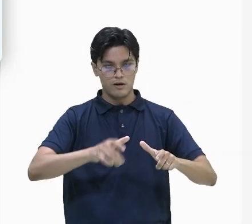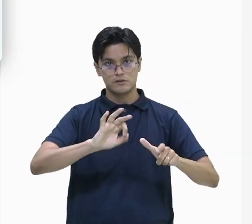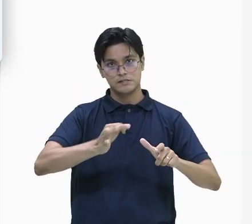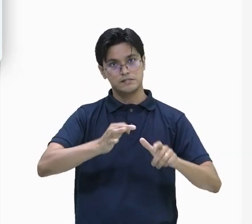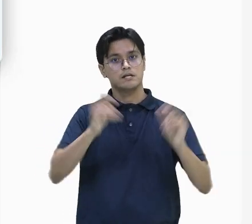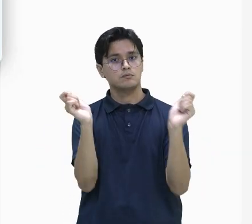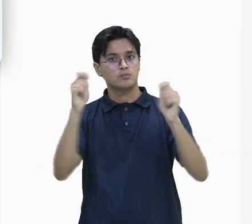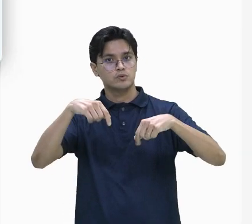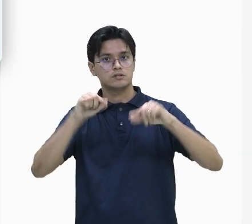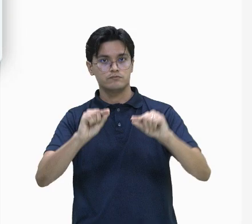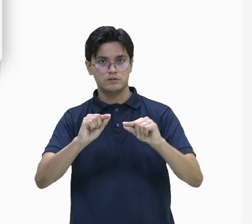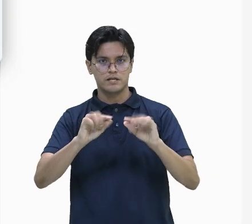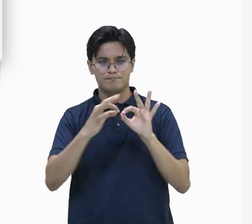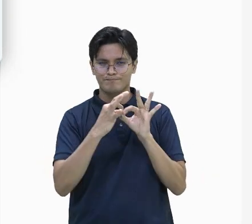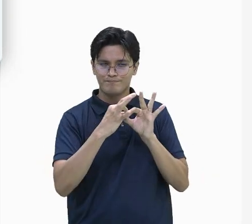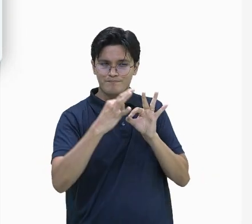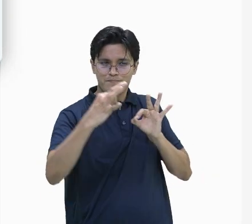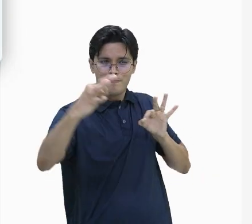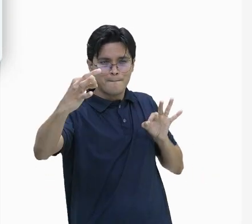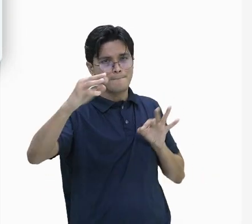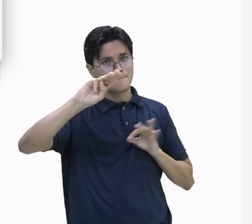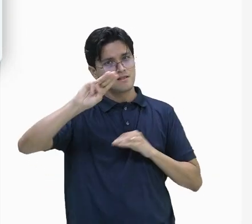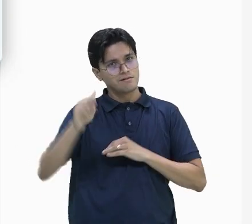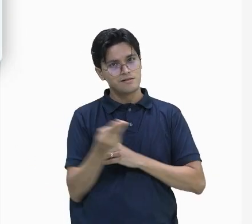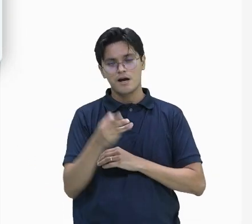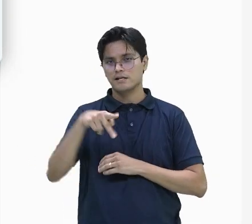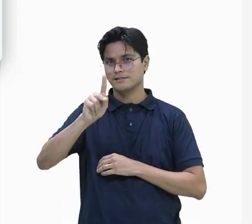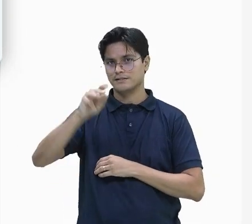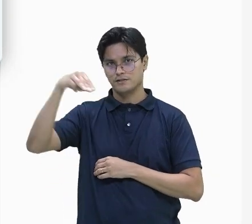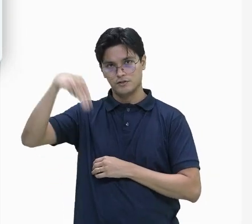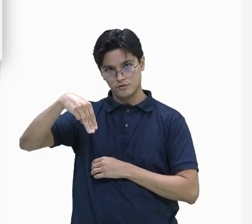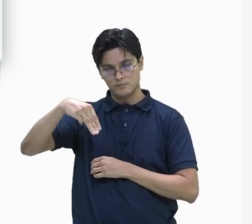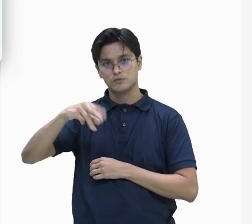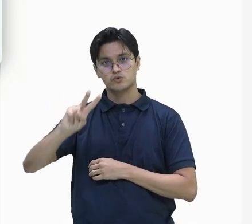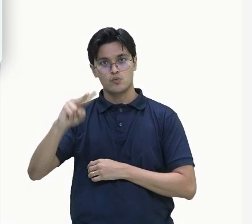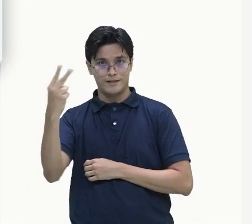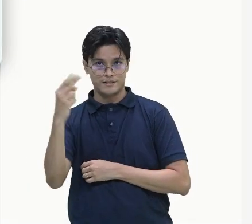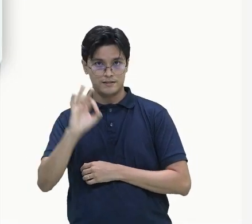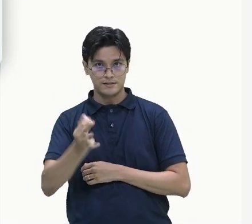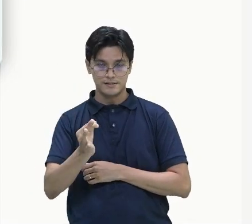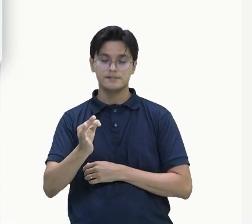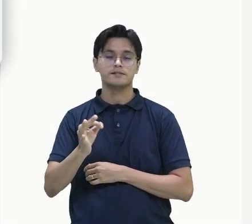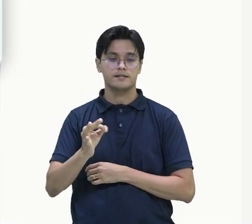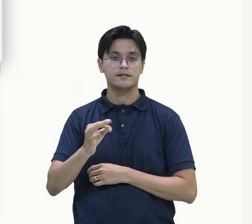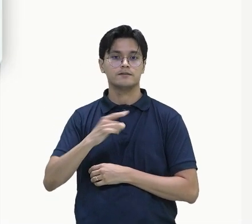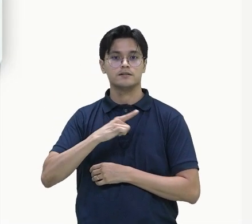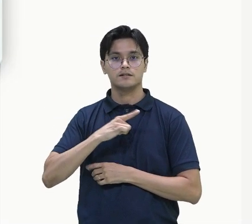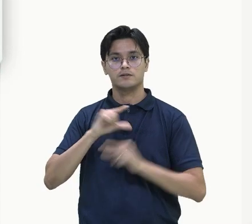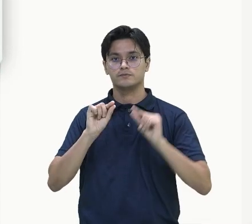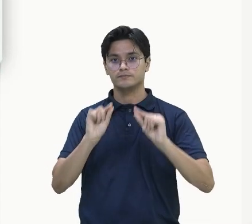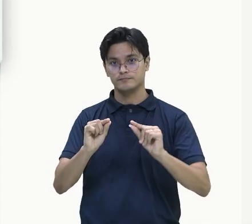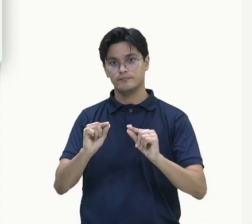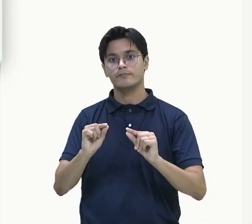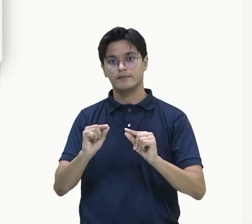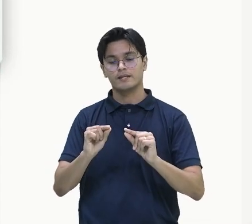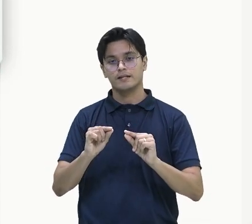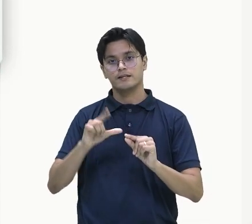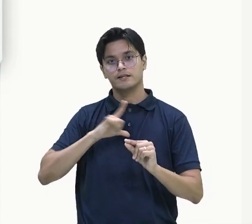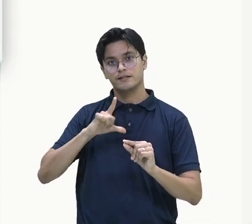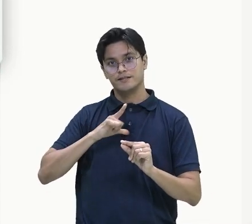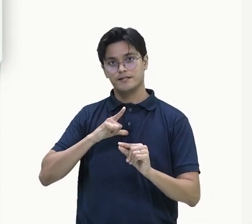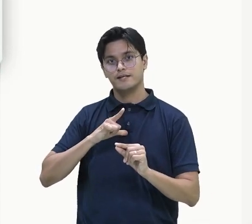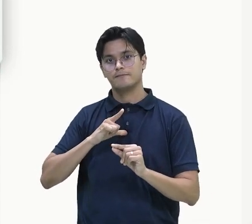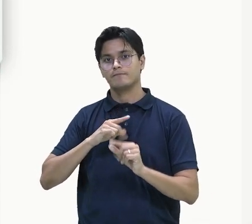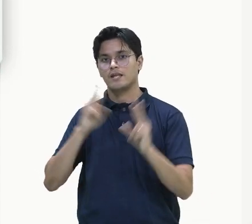alcançar milhares de quilômetros quadrados. Então, vamos observar aqui. Nós temos o deslocamento das massas de